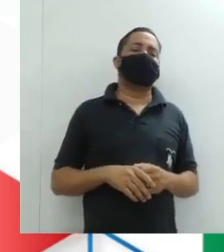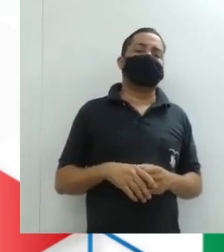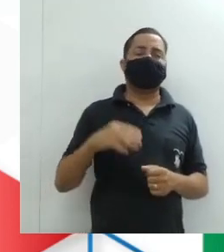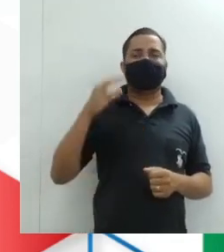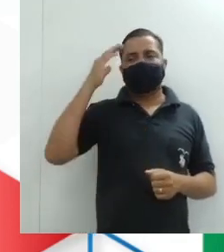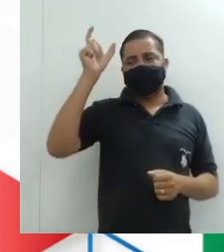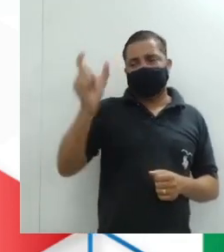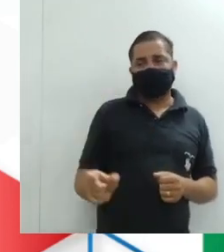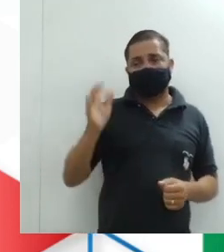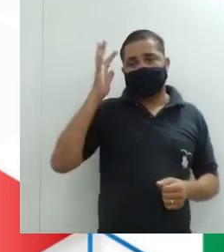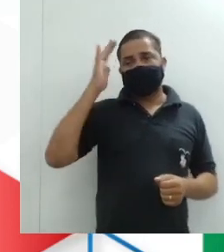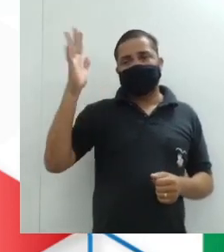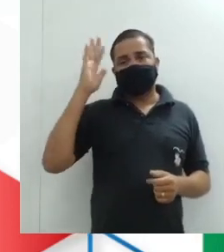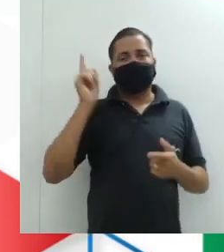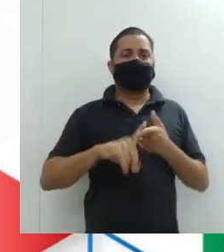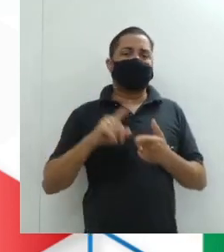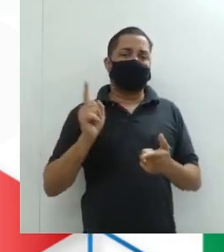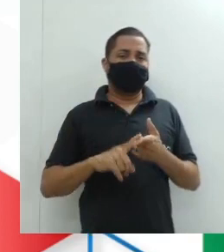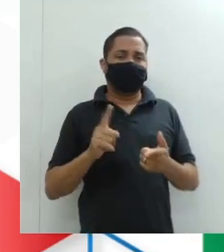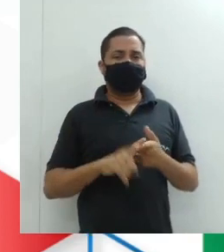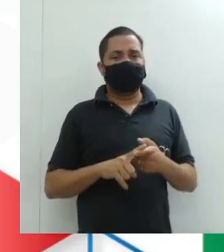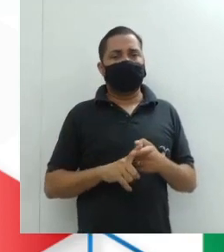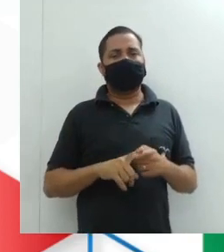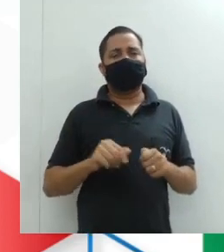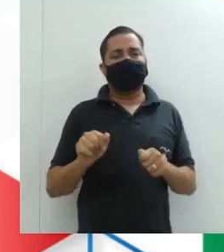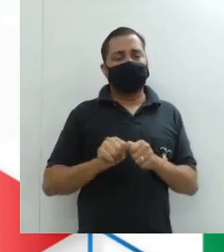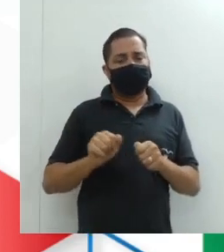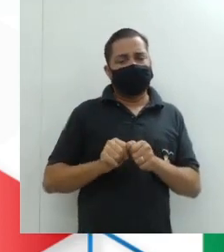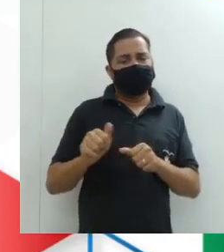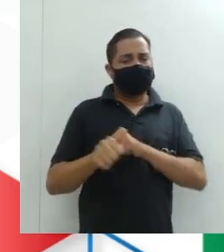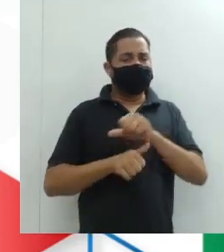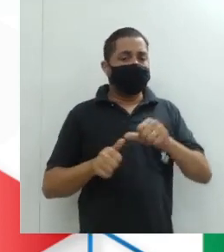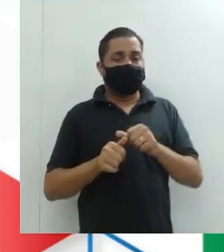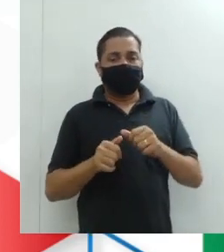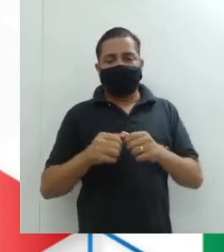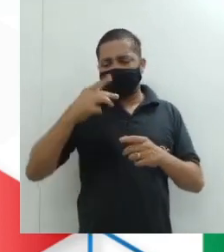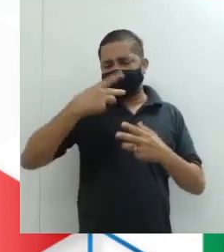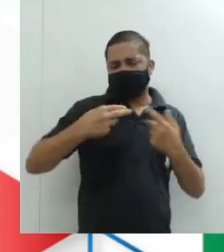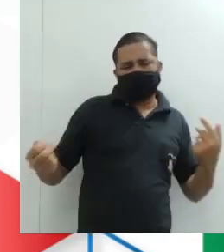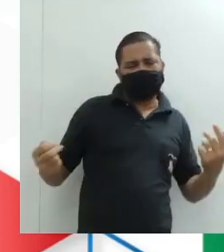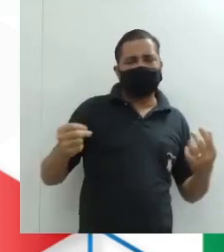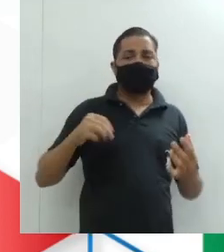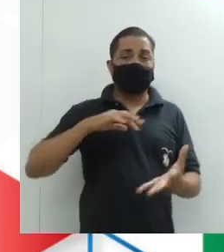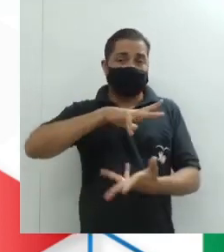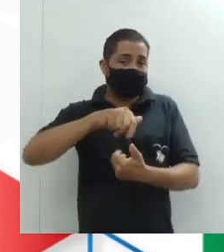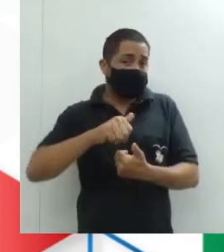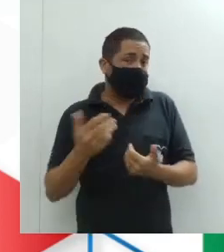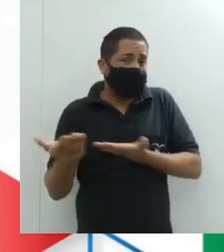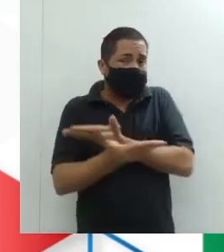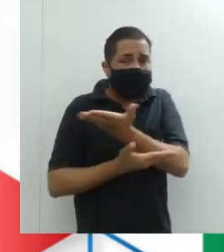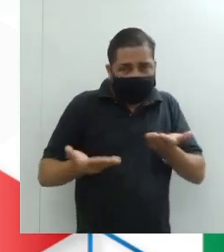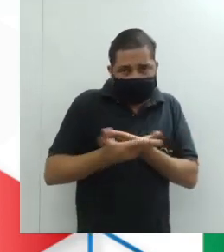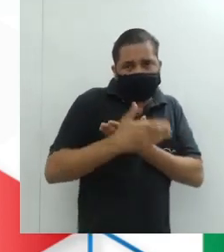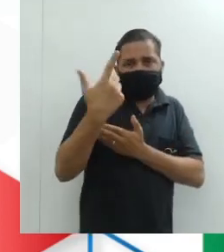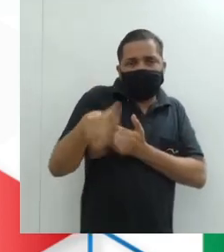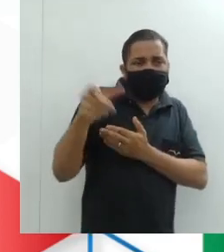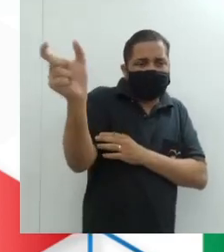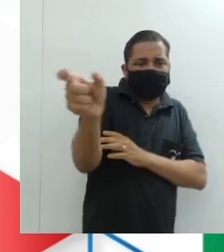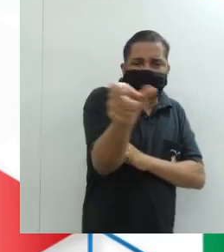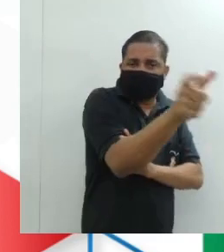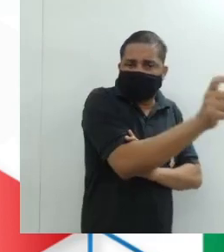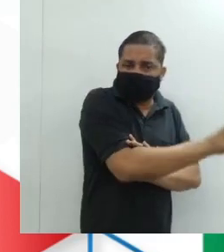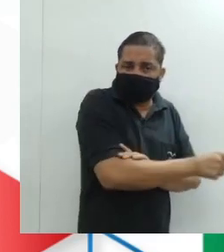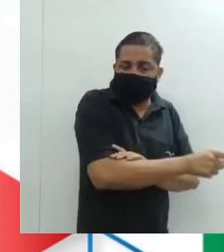pensantes. Somos também seres que agem no mundo, que se relacionam com os outros seres, com